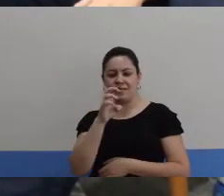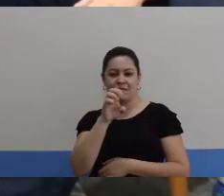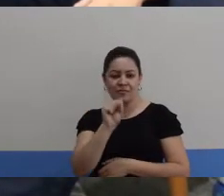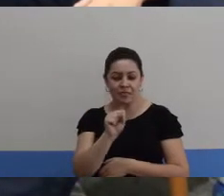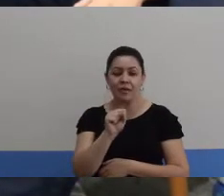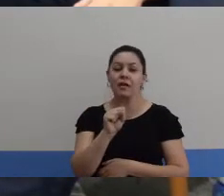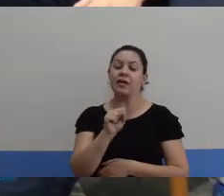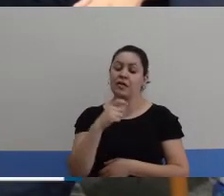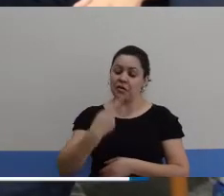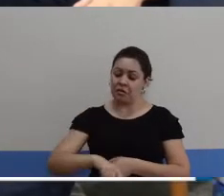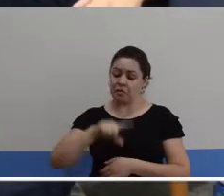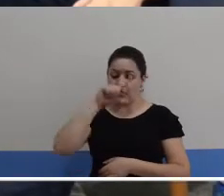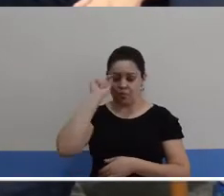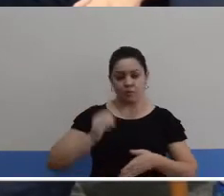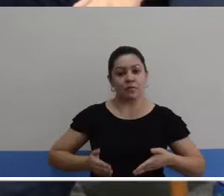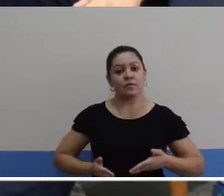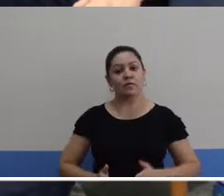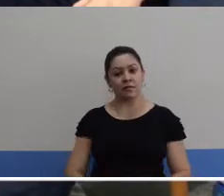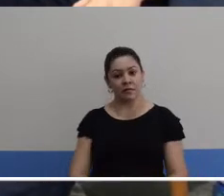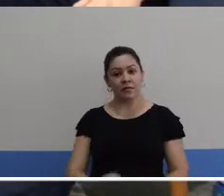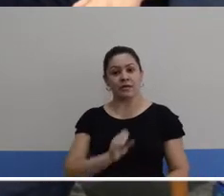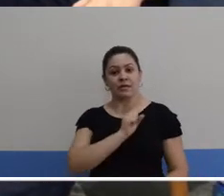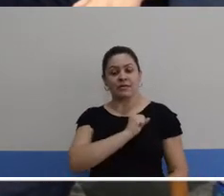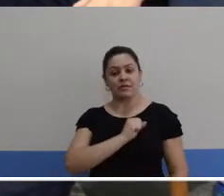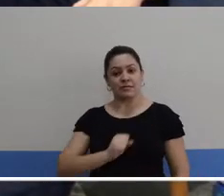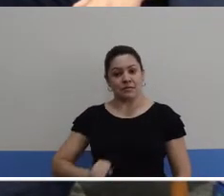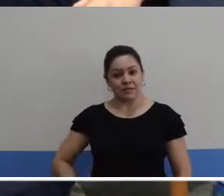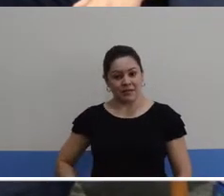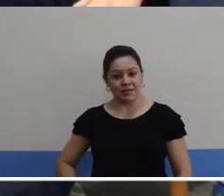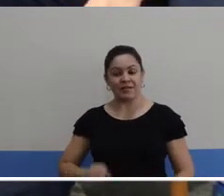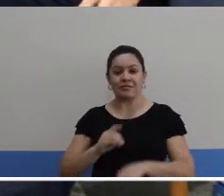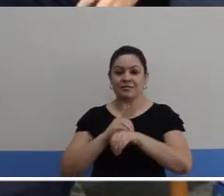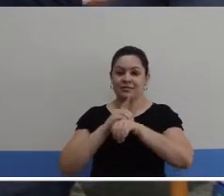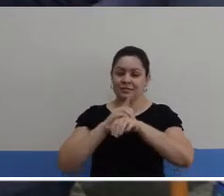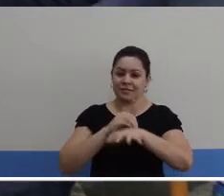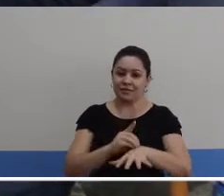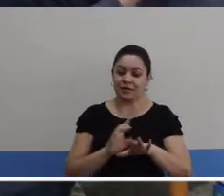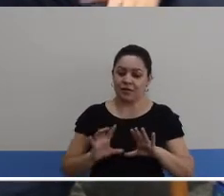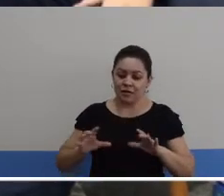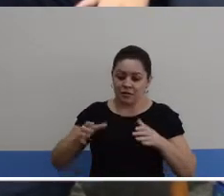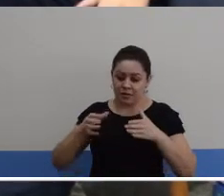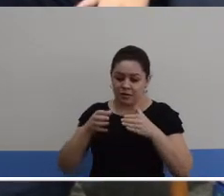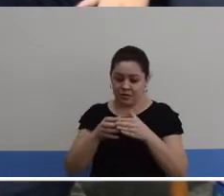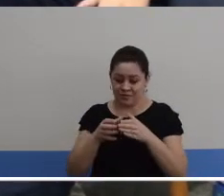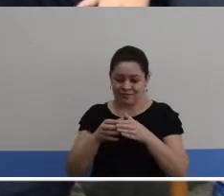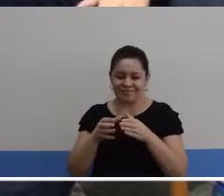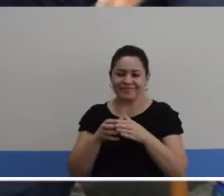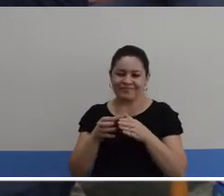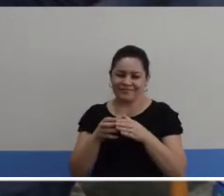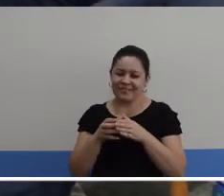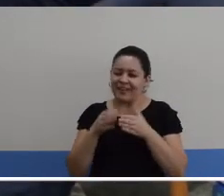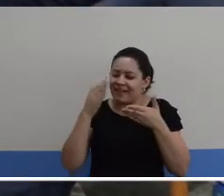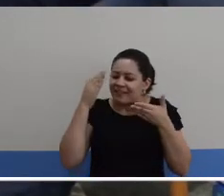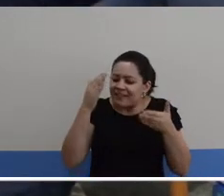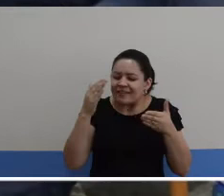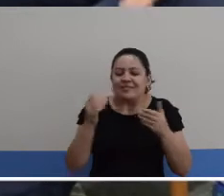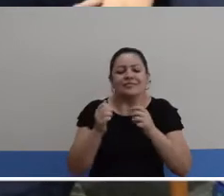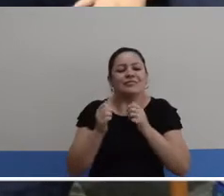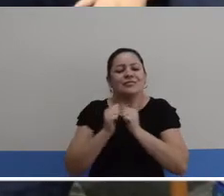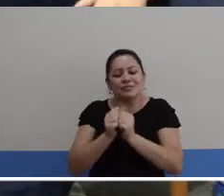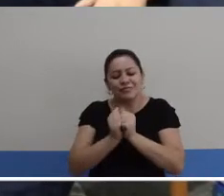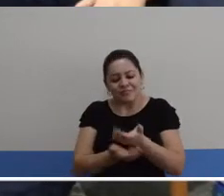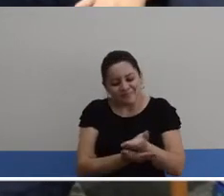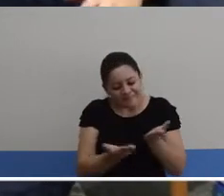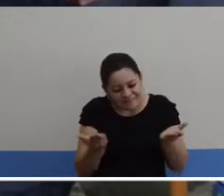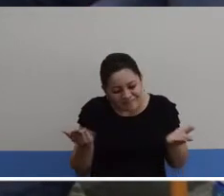Guarapuava, seminarista diocesano da etapa da configuração e já agradeço o convite de estar aqui junto com vocês, com os nossos